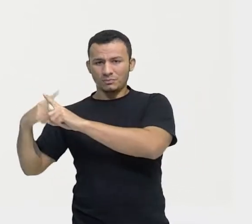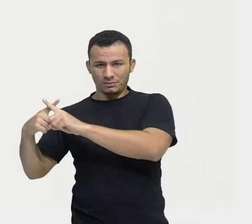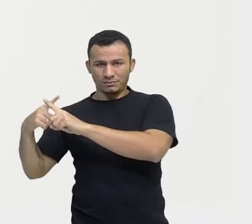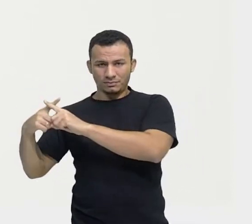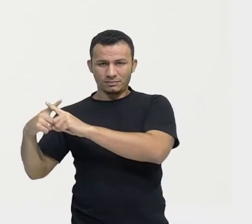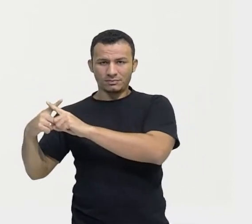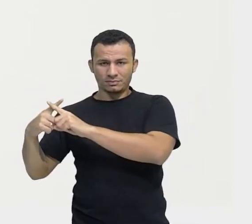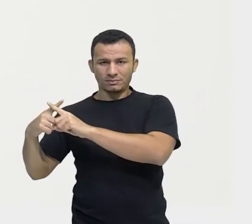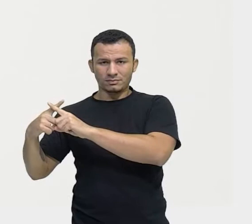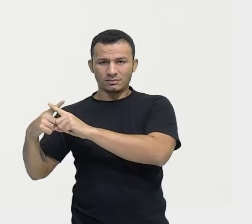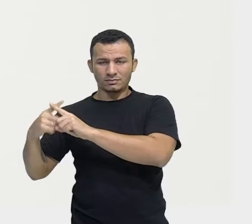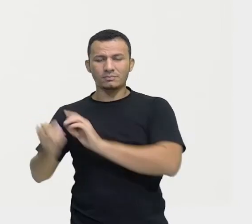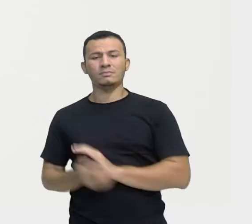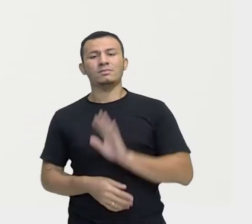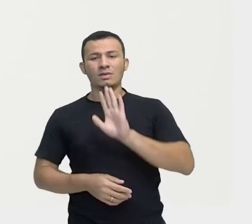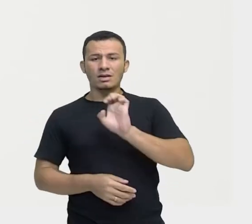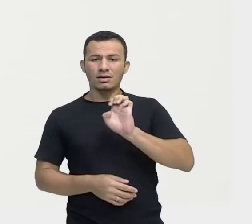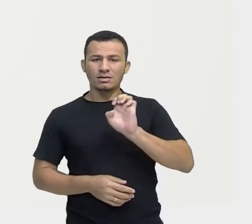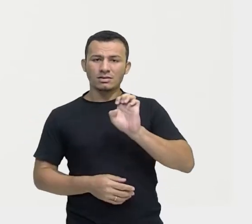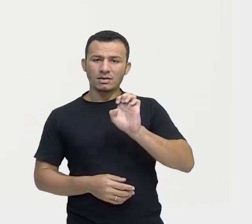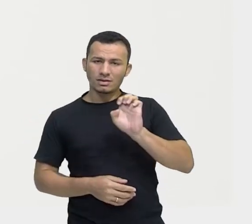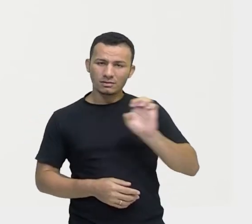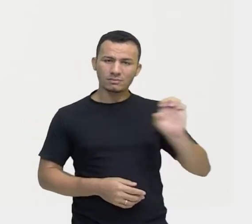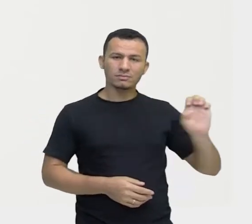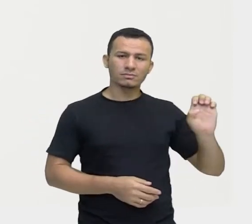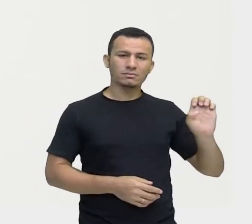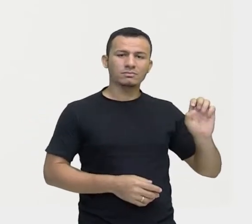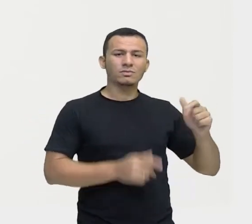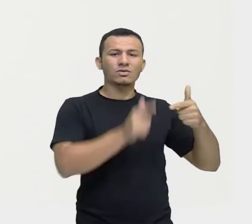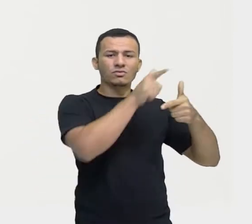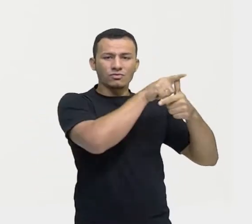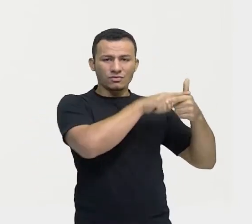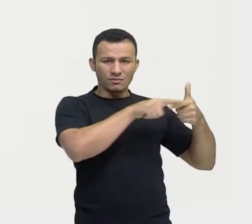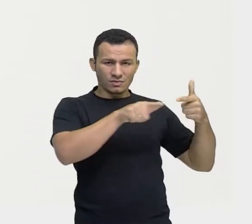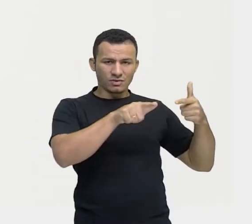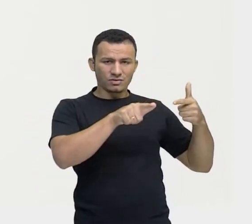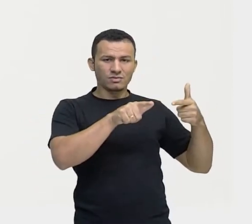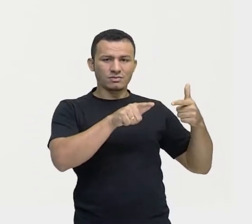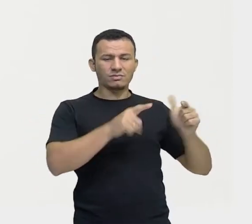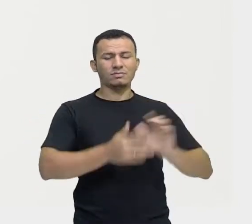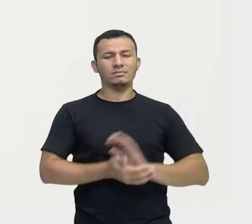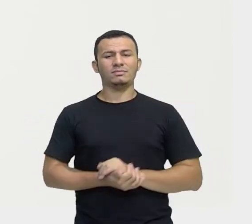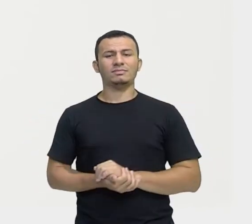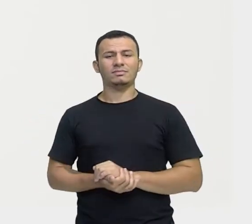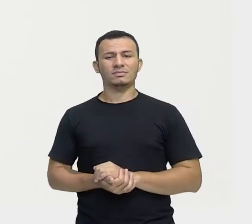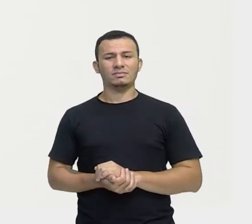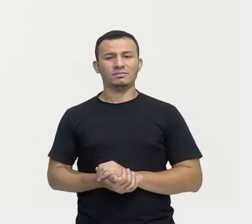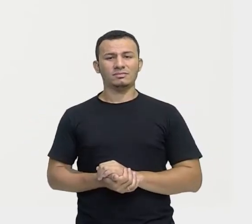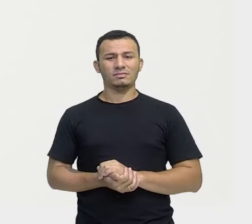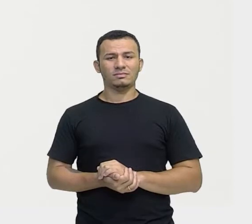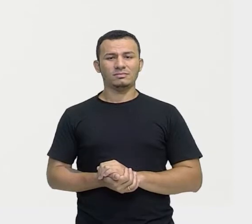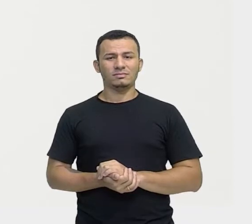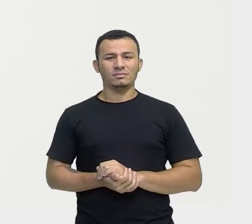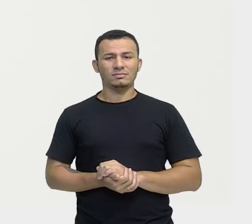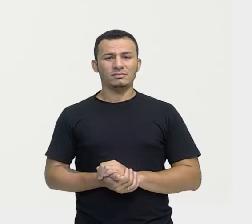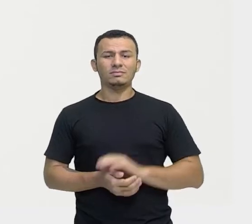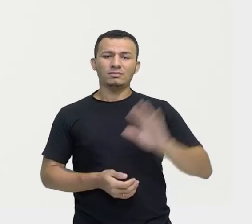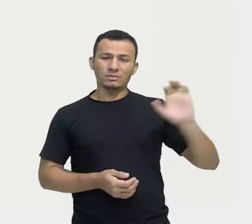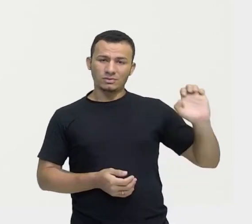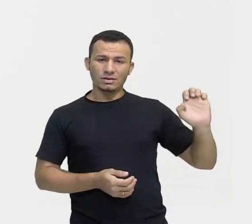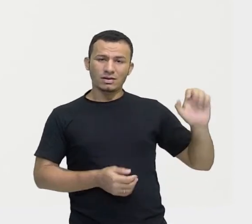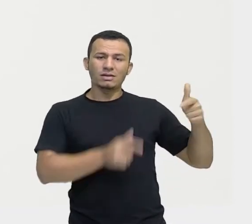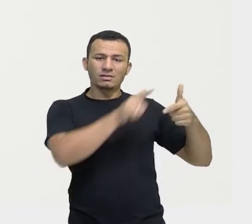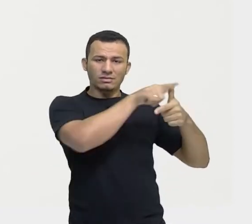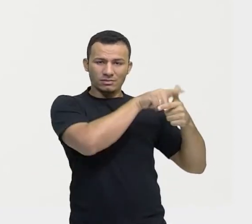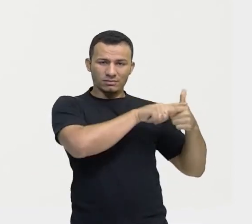direita. Andou para a esquerda, você divide. Tá certo? Andou para a esquerda, você